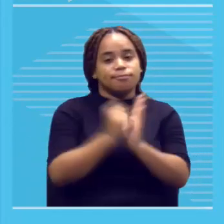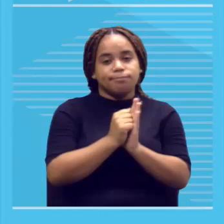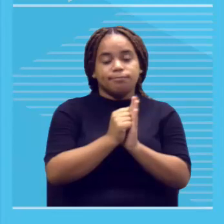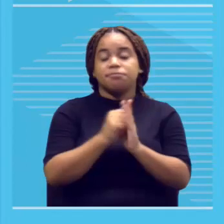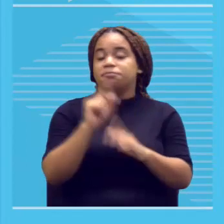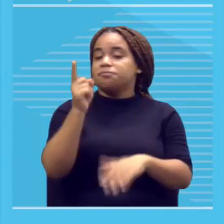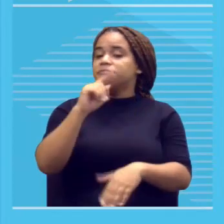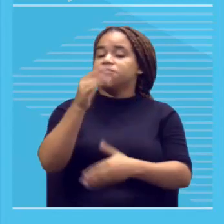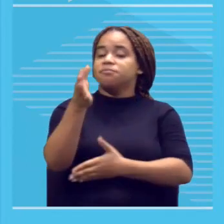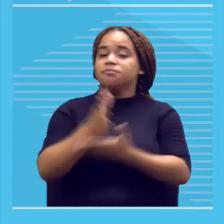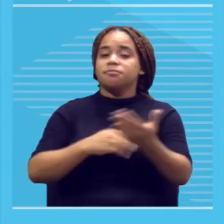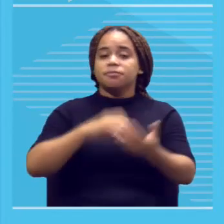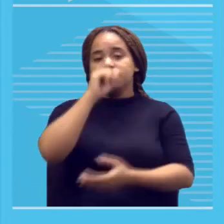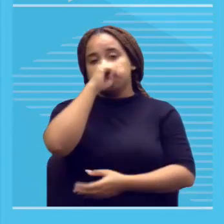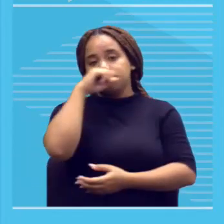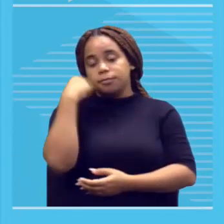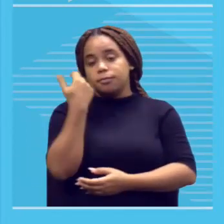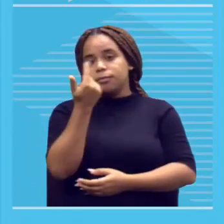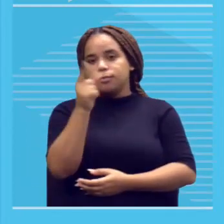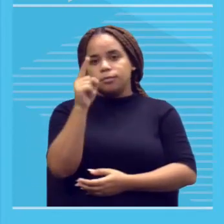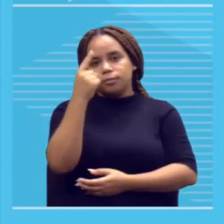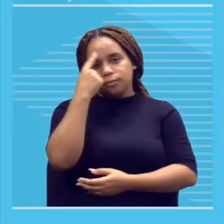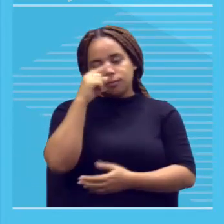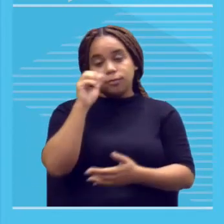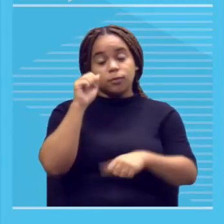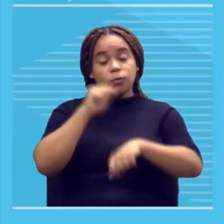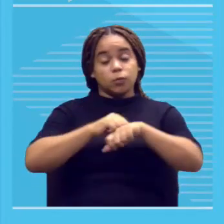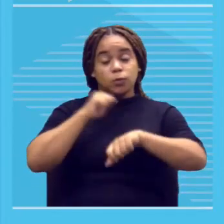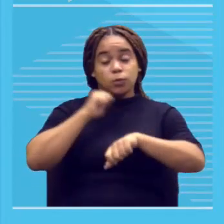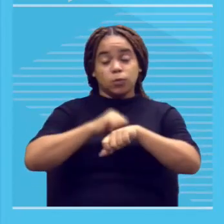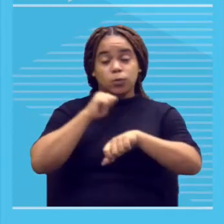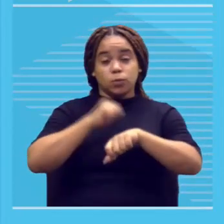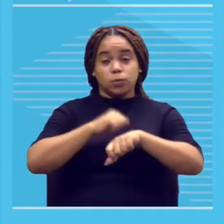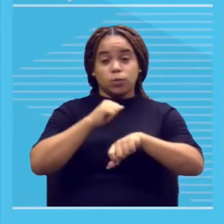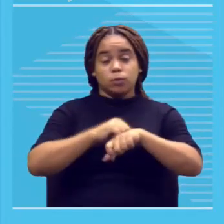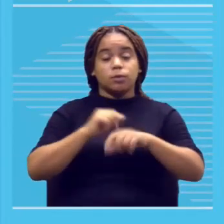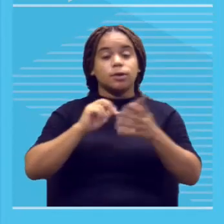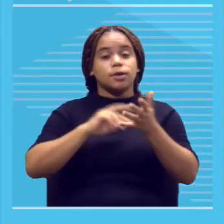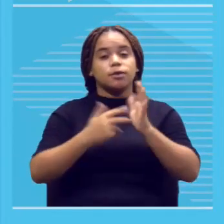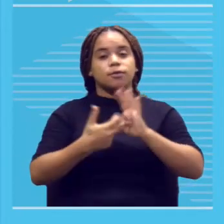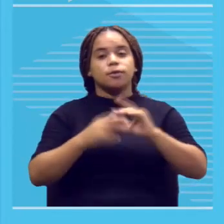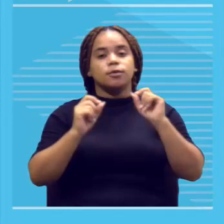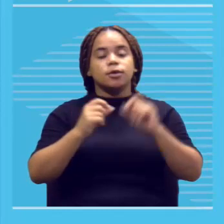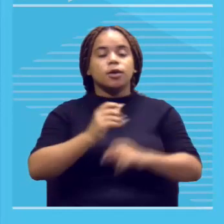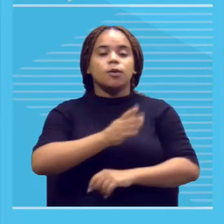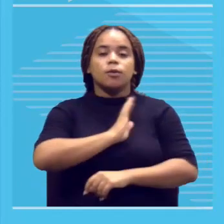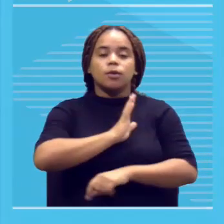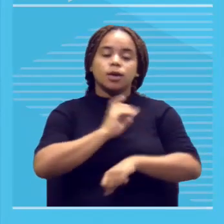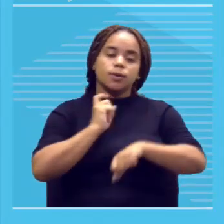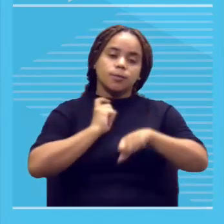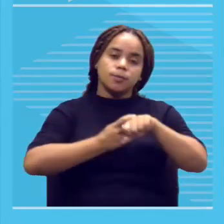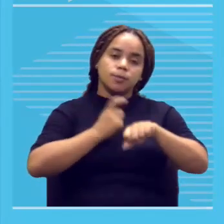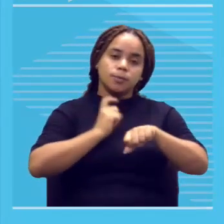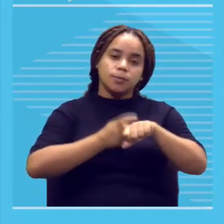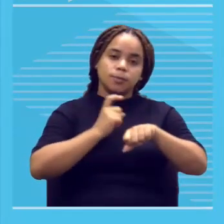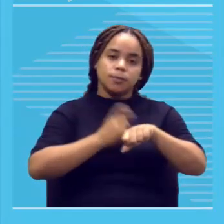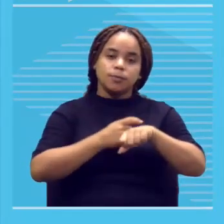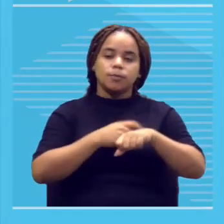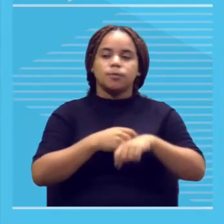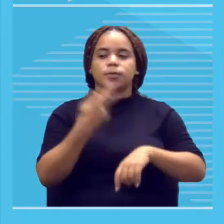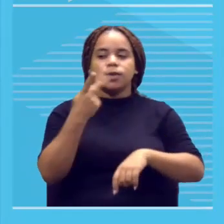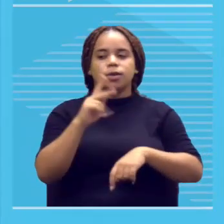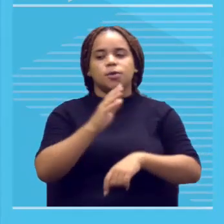pão e aí quando você vê no outro dia tá ela é duro duro duro duro simbolizando o teu coração duro o teu coração de